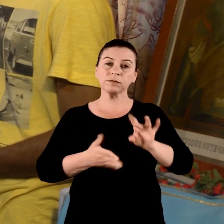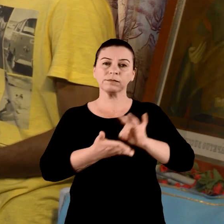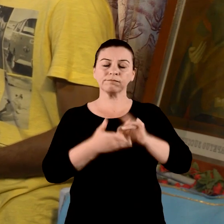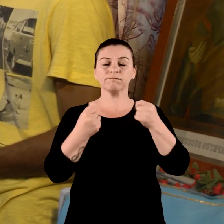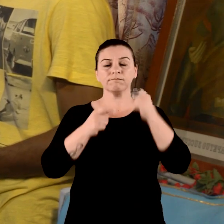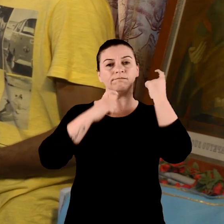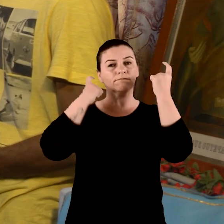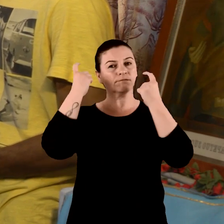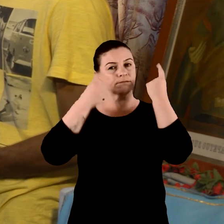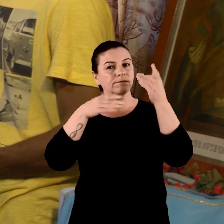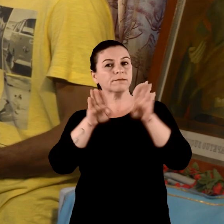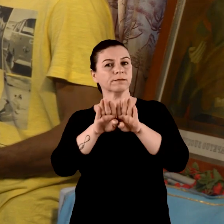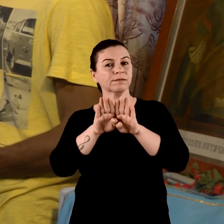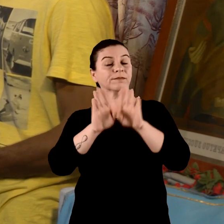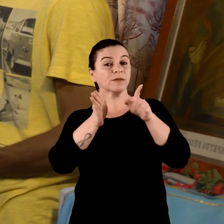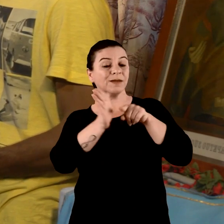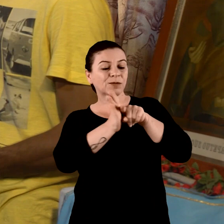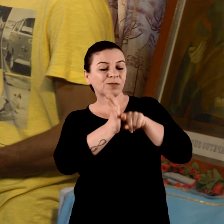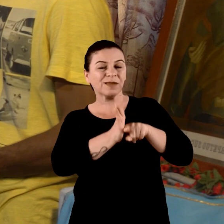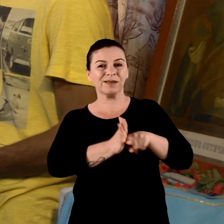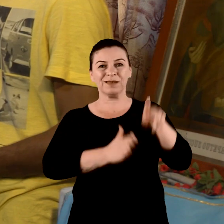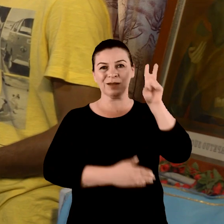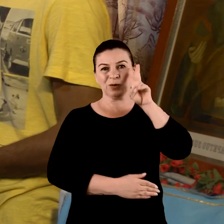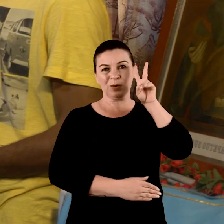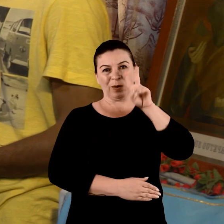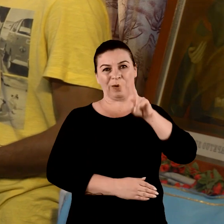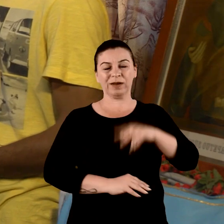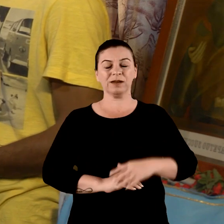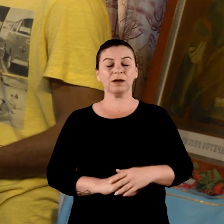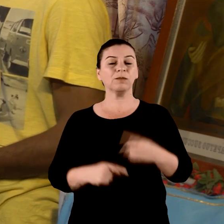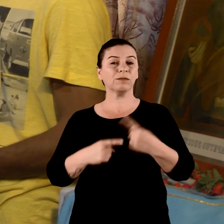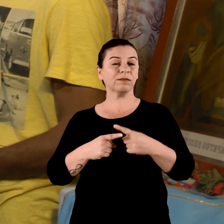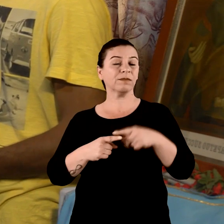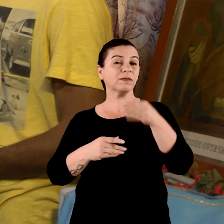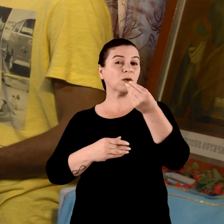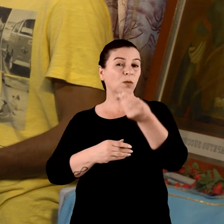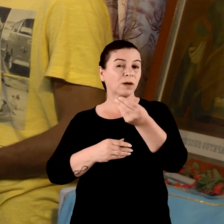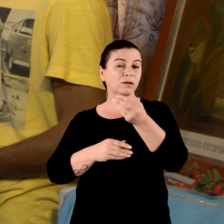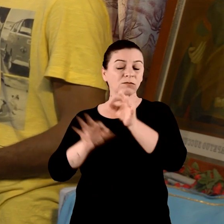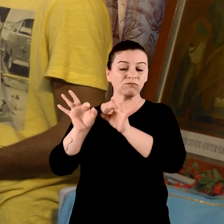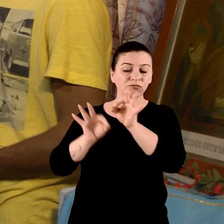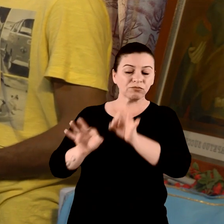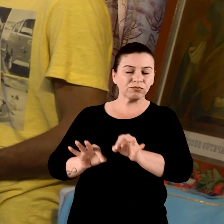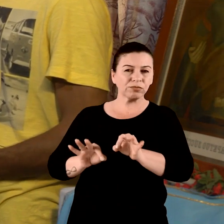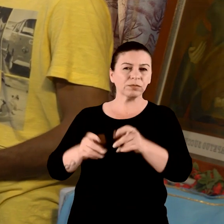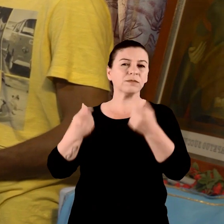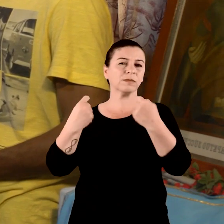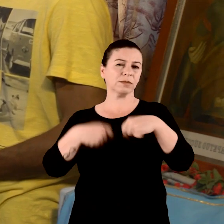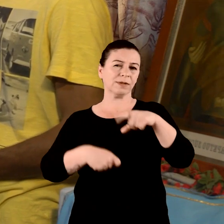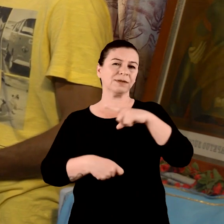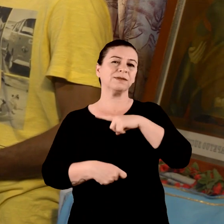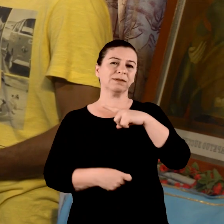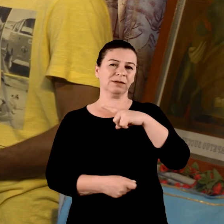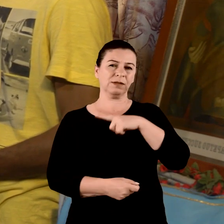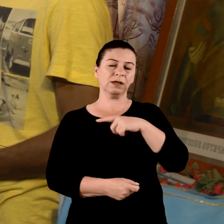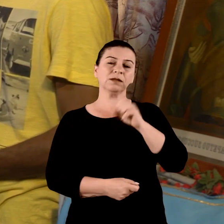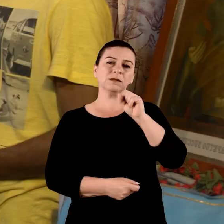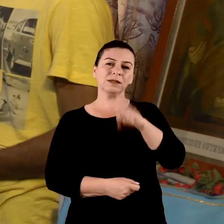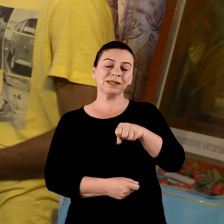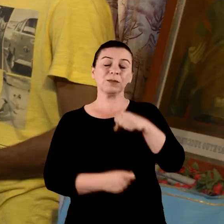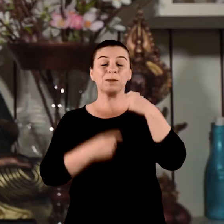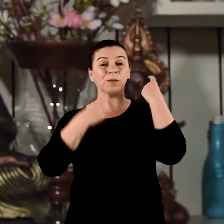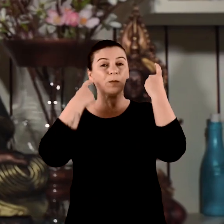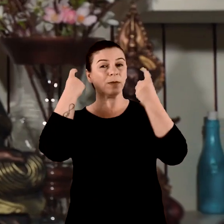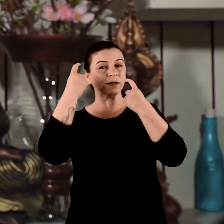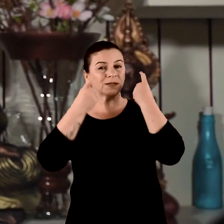tem que ter a preocupação também nessa pesquisa histórica. Sim. Porque quando você vai restaurar, você tem que ter um